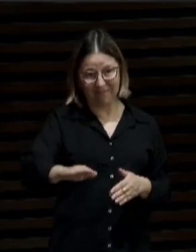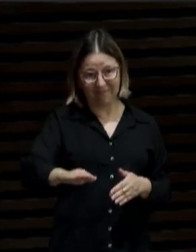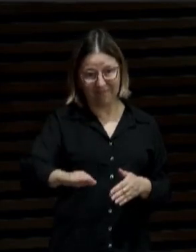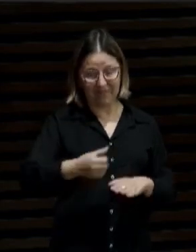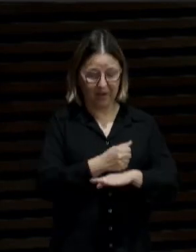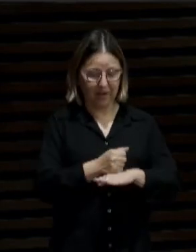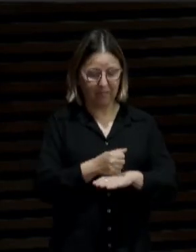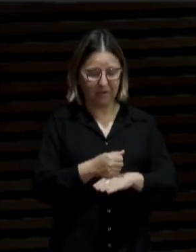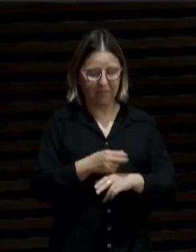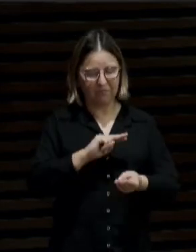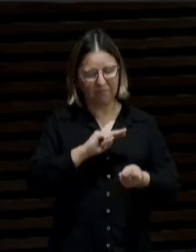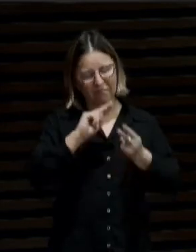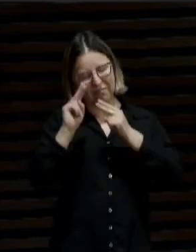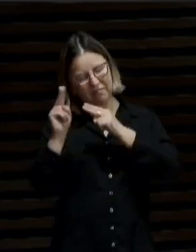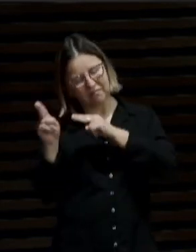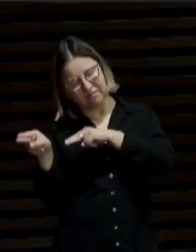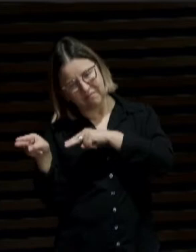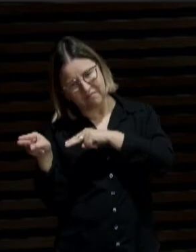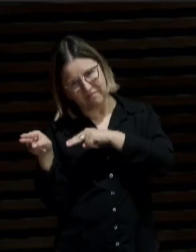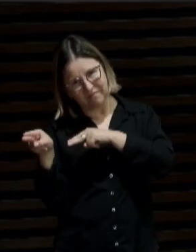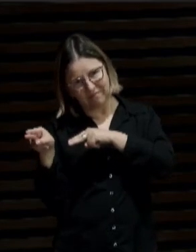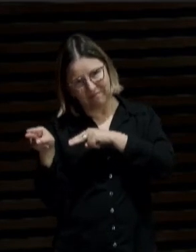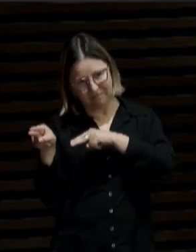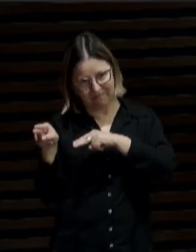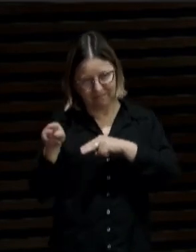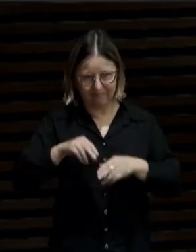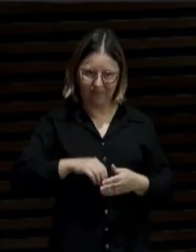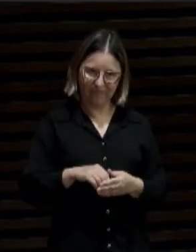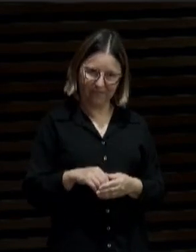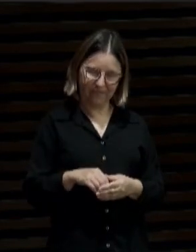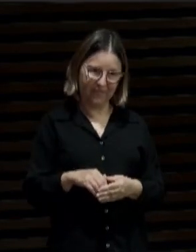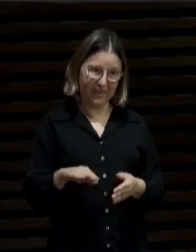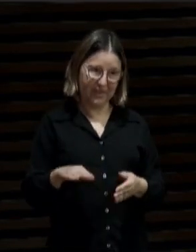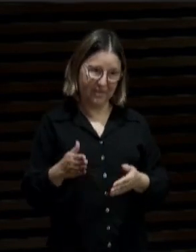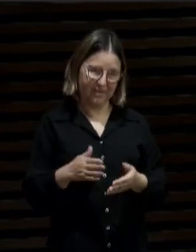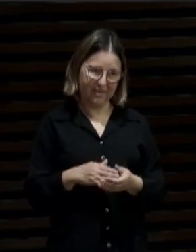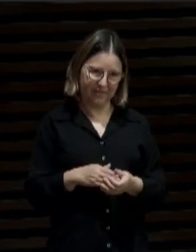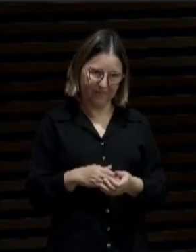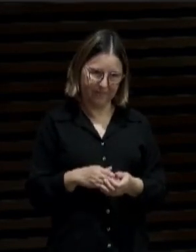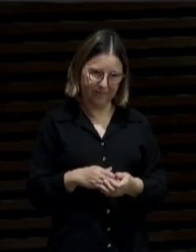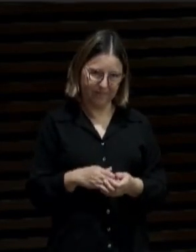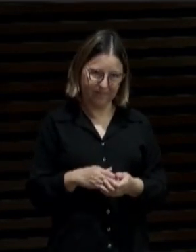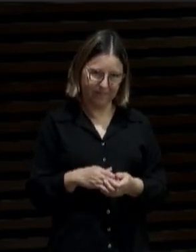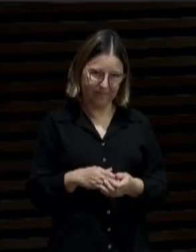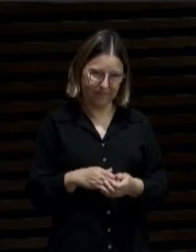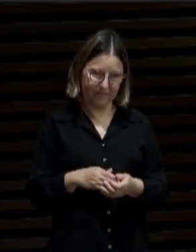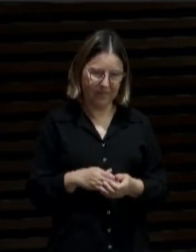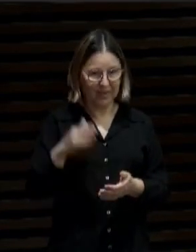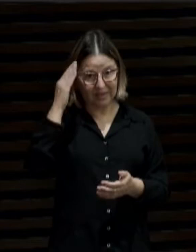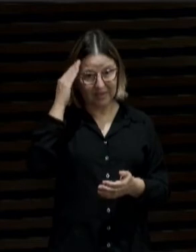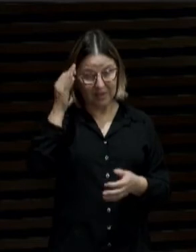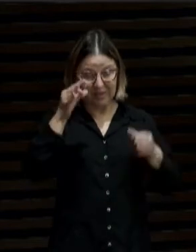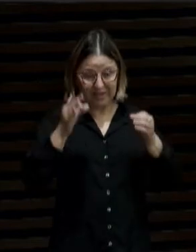e grande pavor e cerradas trevas o acometeram. Então lhe foi dito, sabe com certeza que a